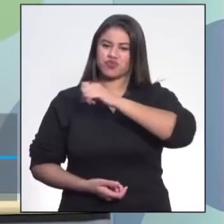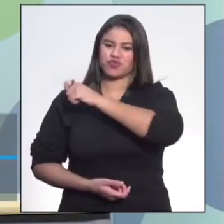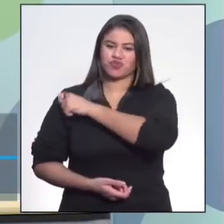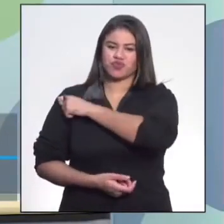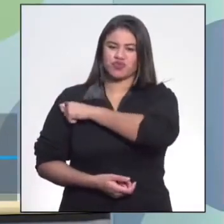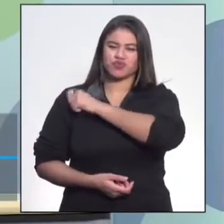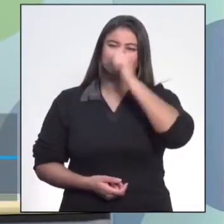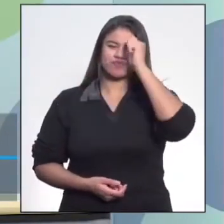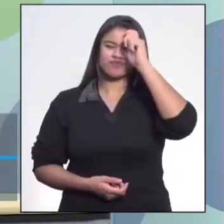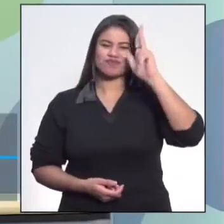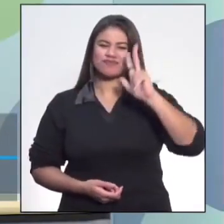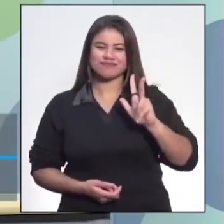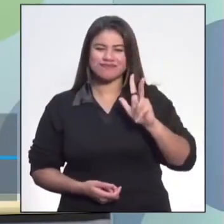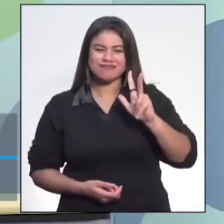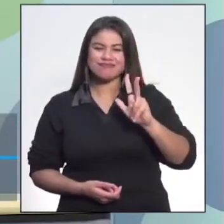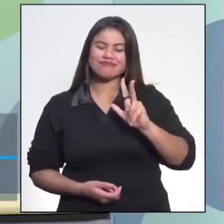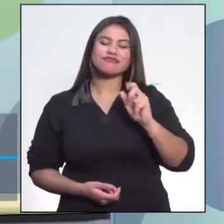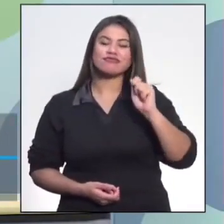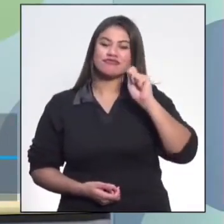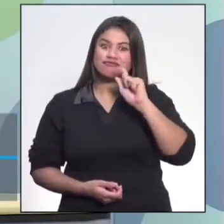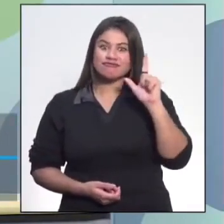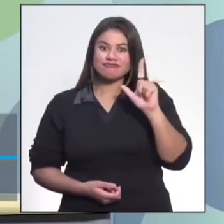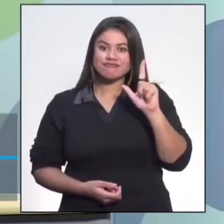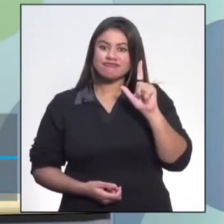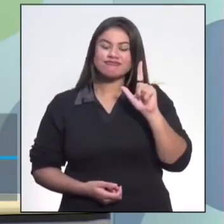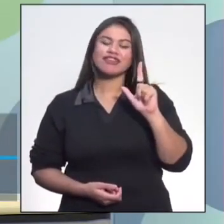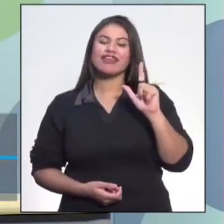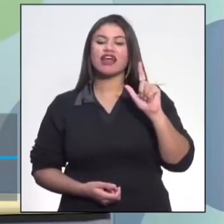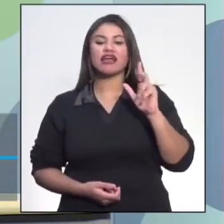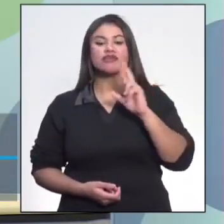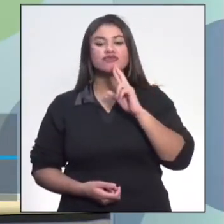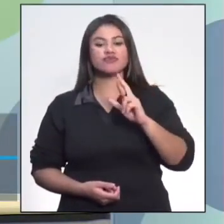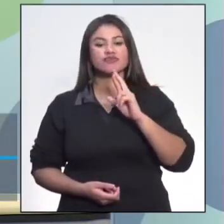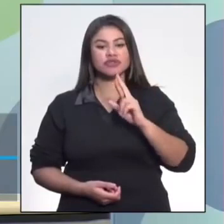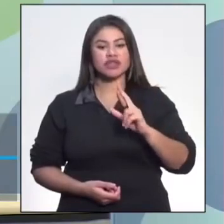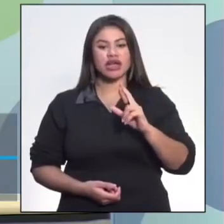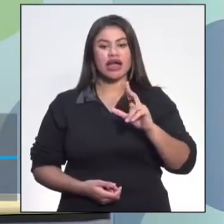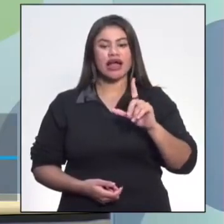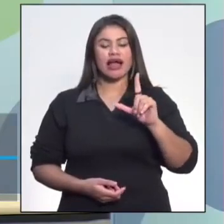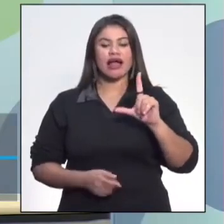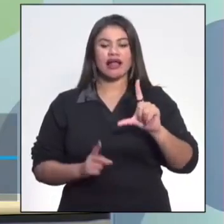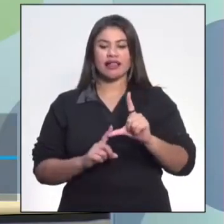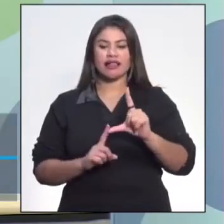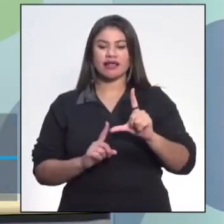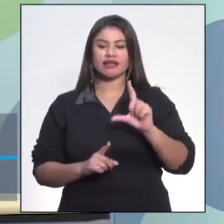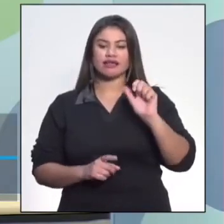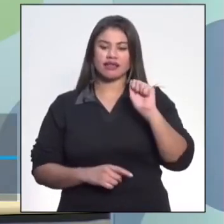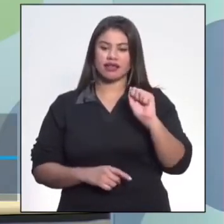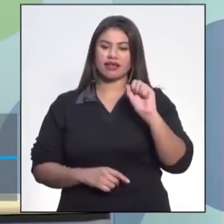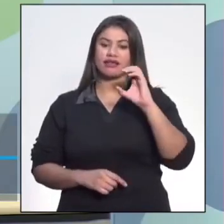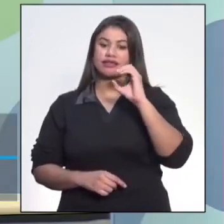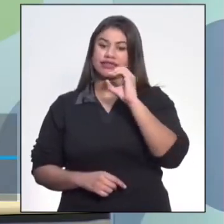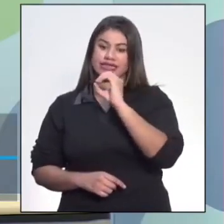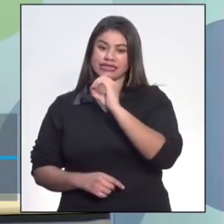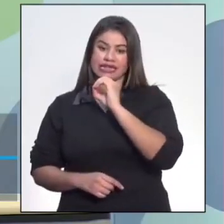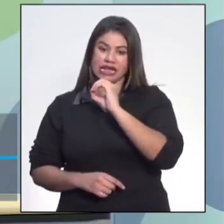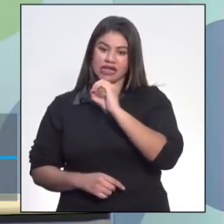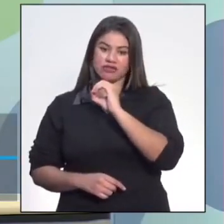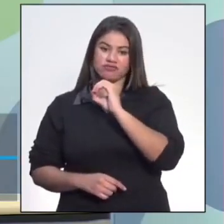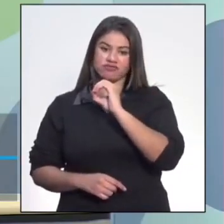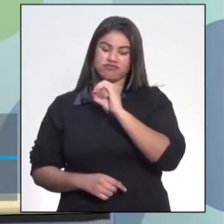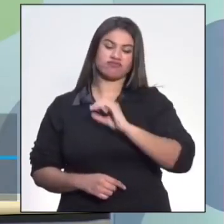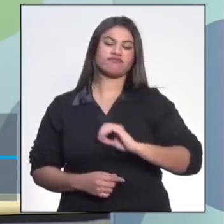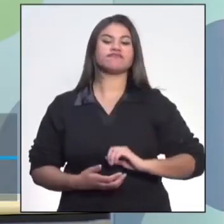alunos estão muito antenados. Eles responderam o seguinte, que a letra A é 0, que não tem